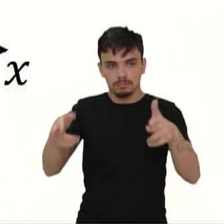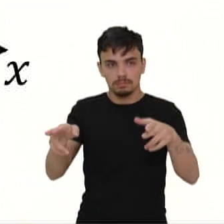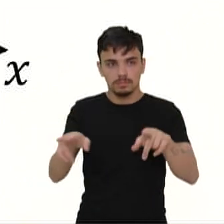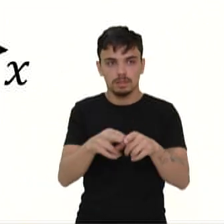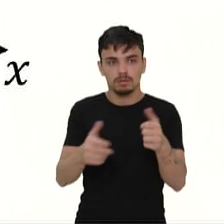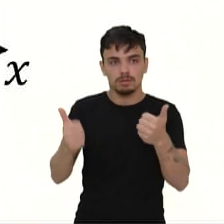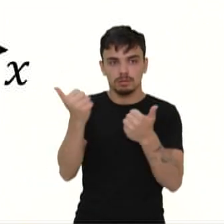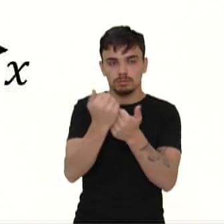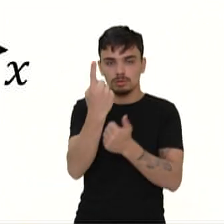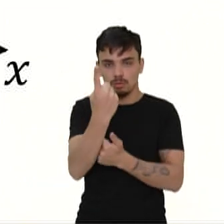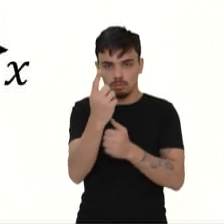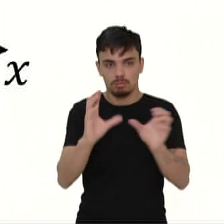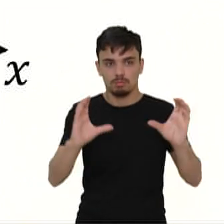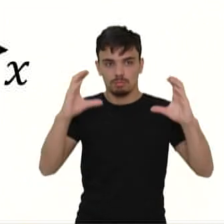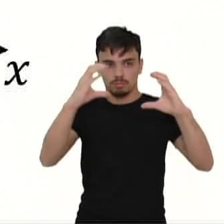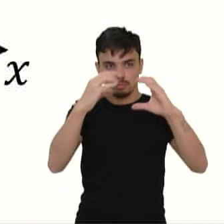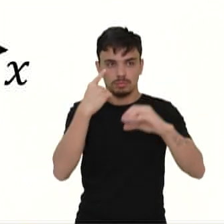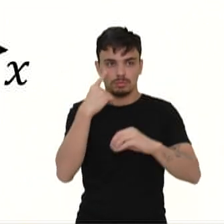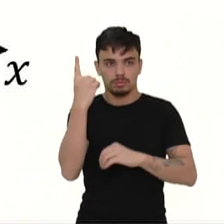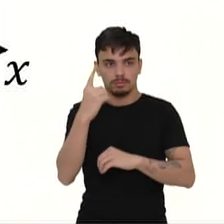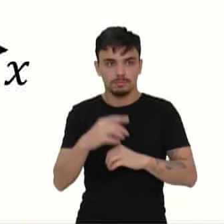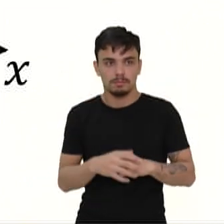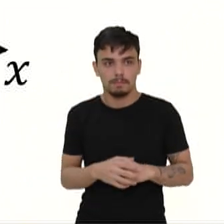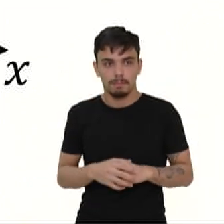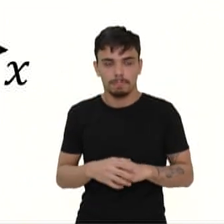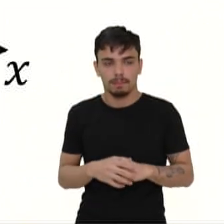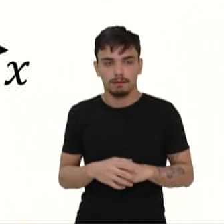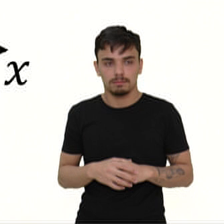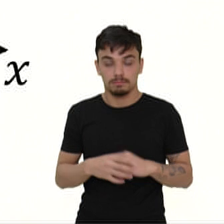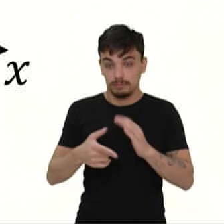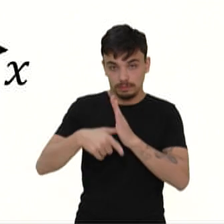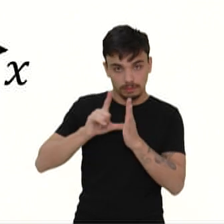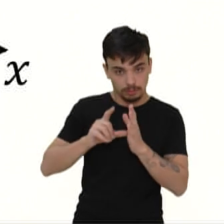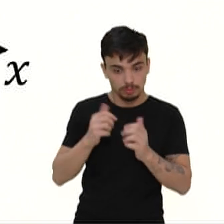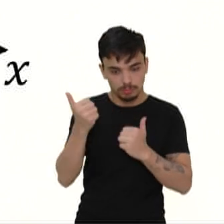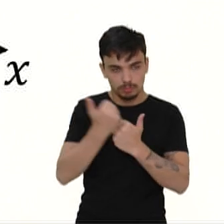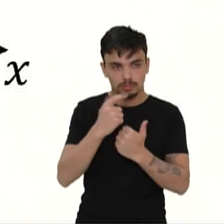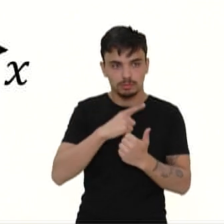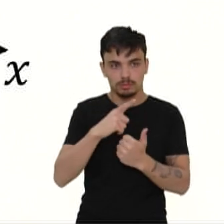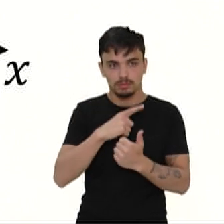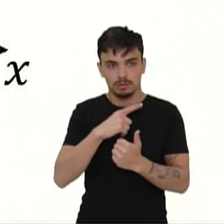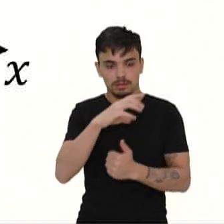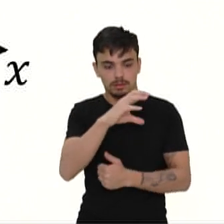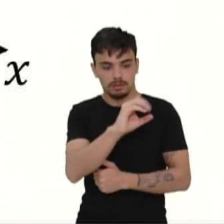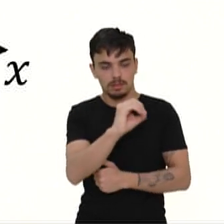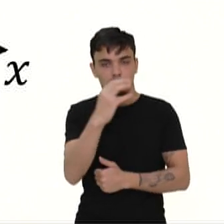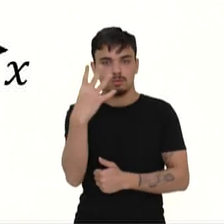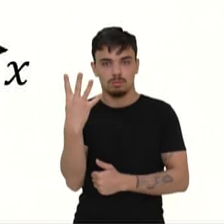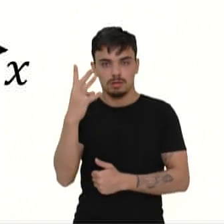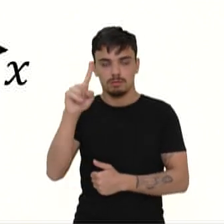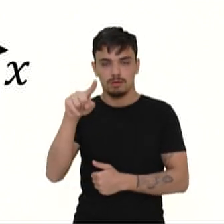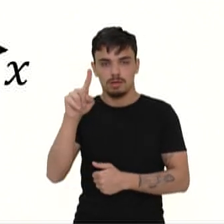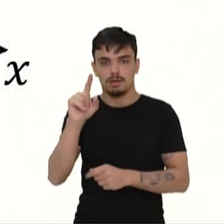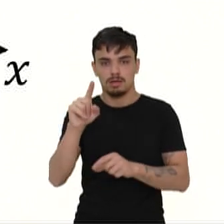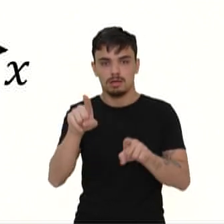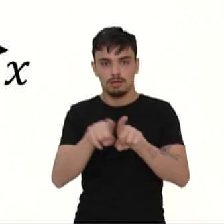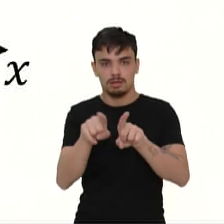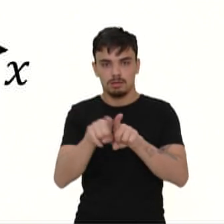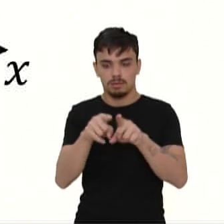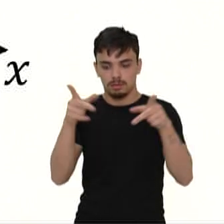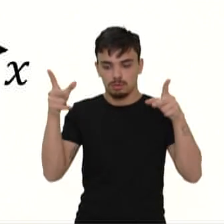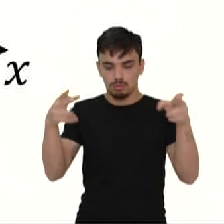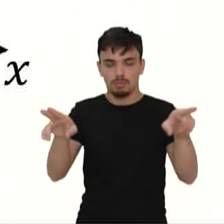o 1 na função, né? Antes de substituir, né? 0 e 4 são simétricos e o menos 1